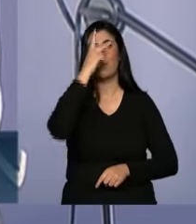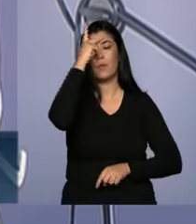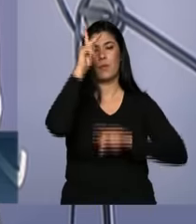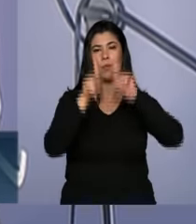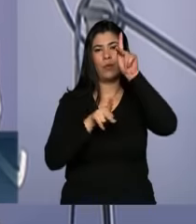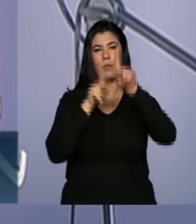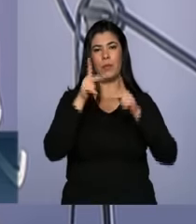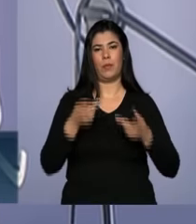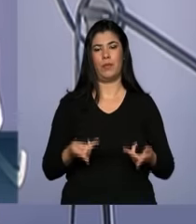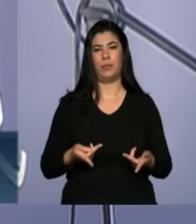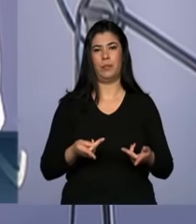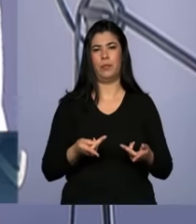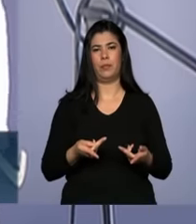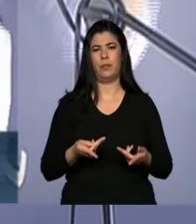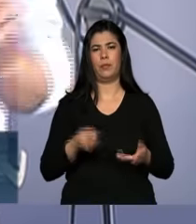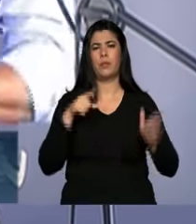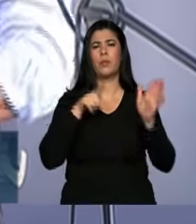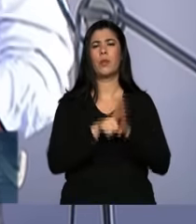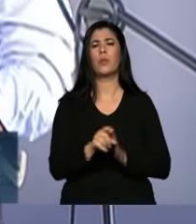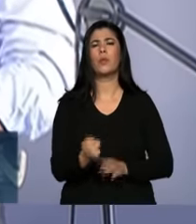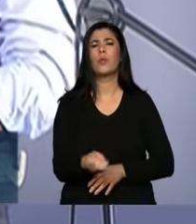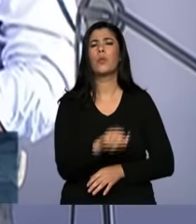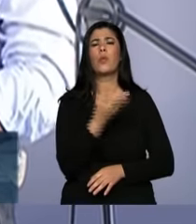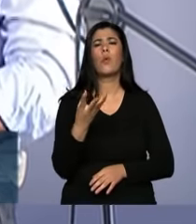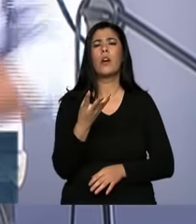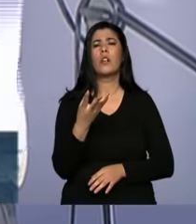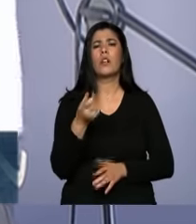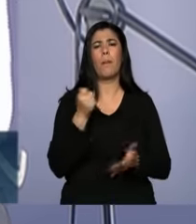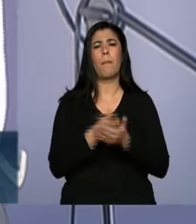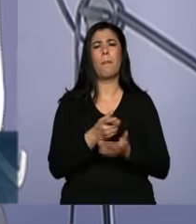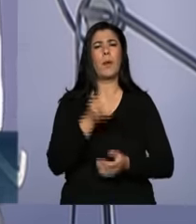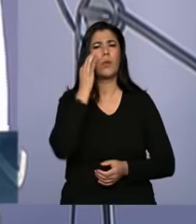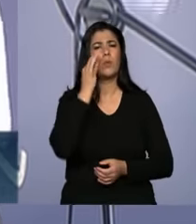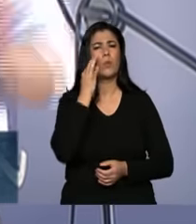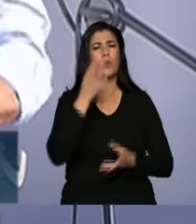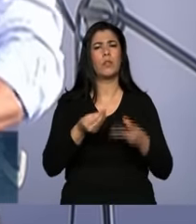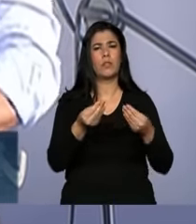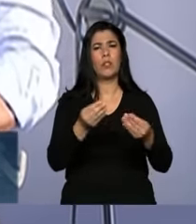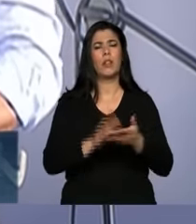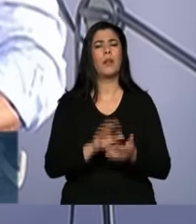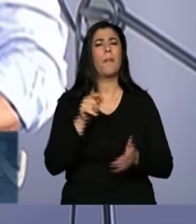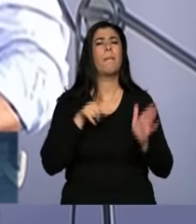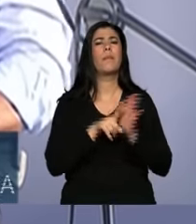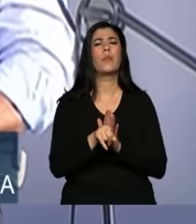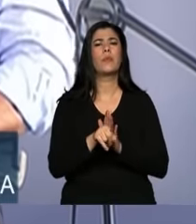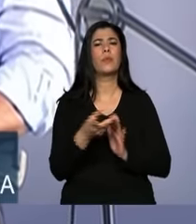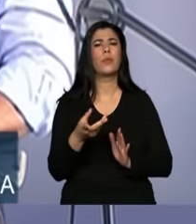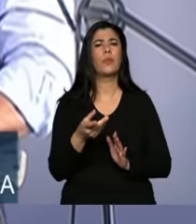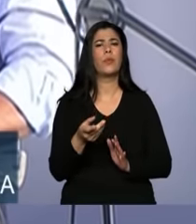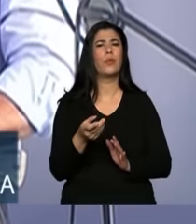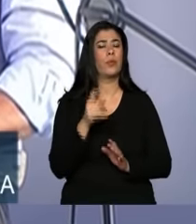Quantas, se alguém acertar, eu pago um chocolate. Quantas foram entregues?